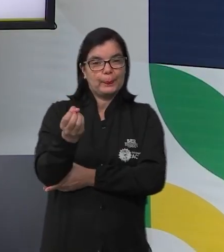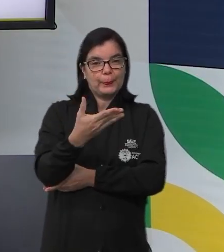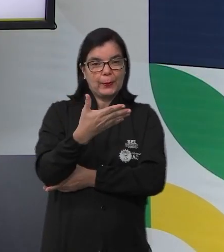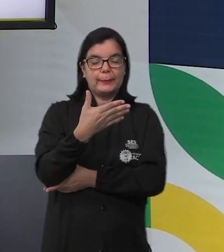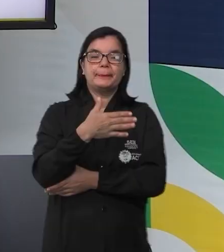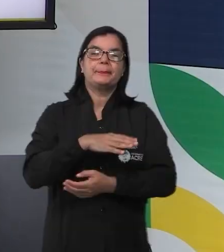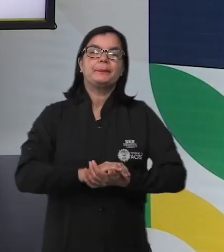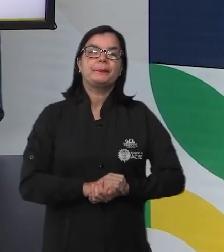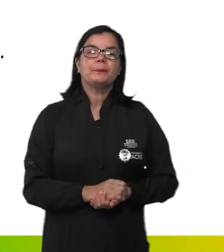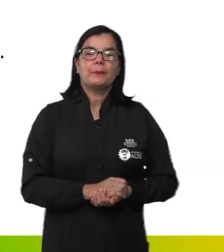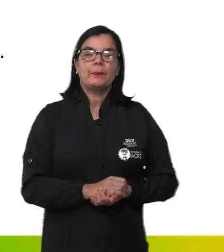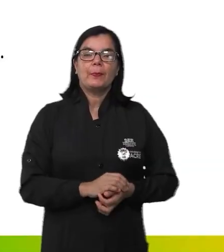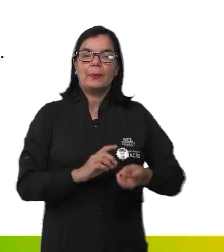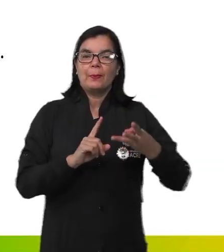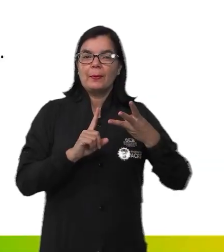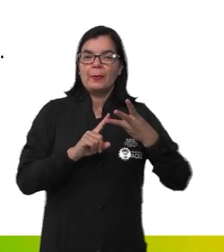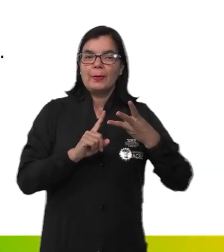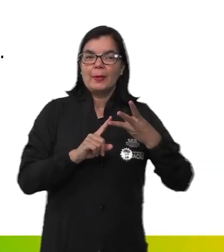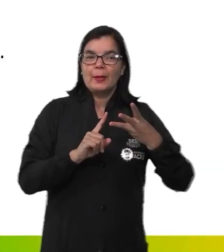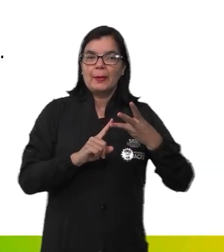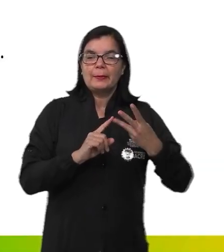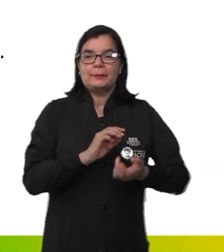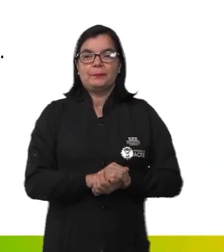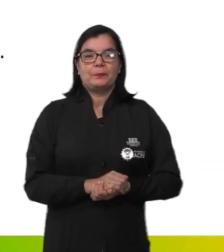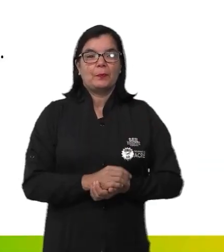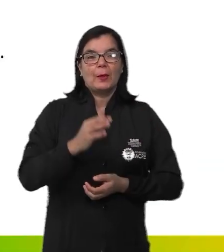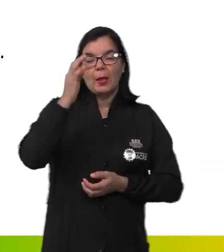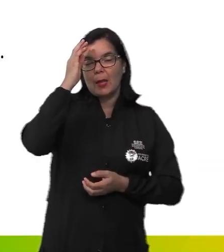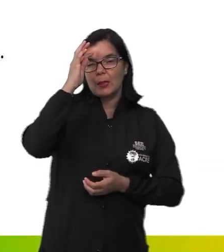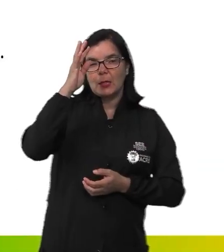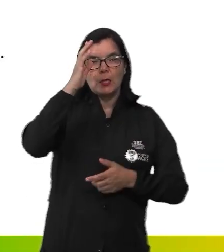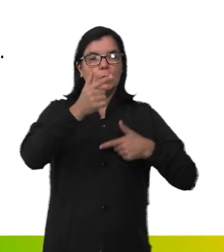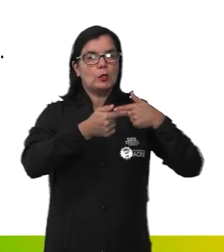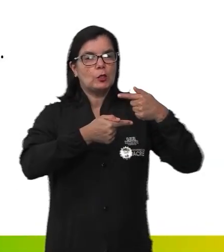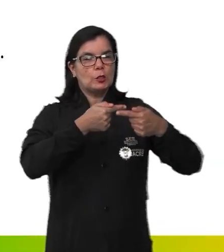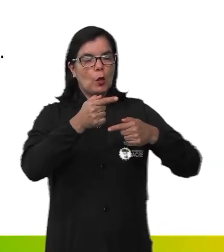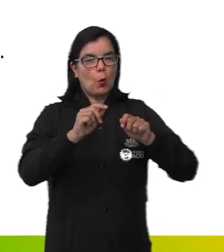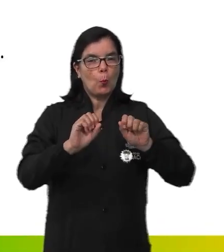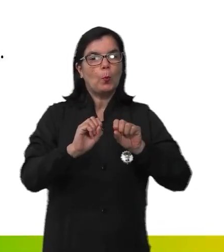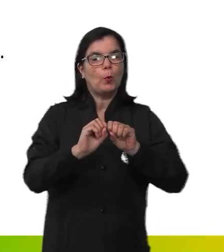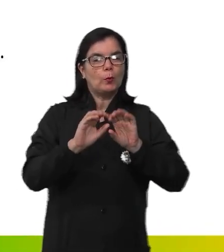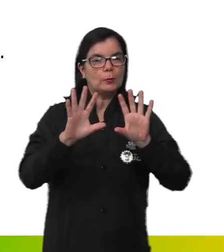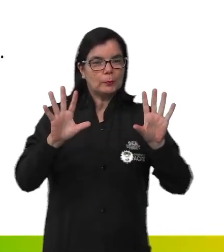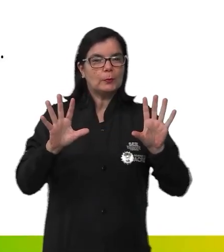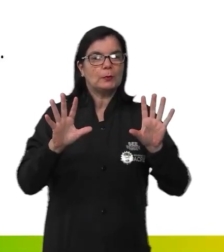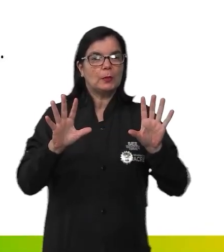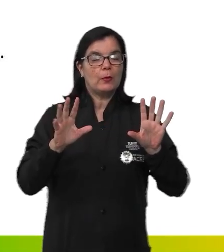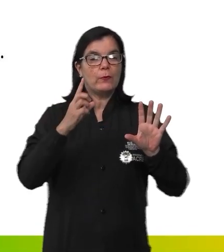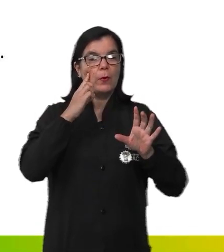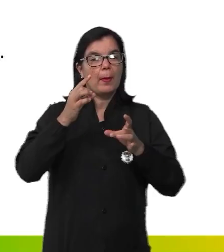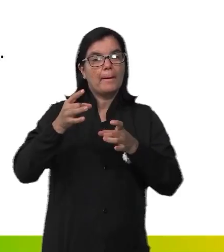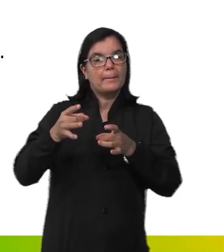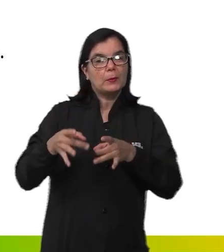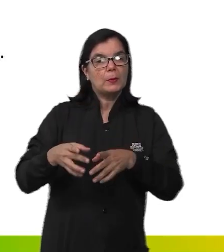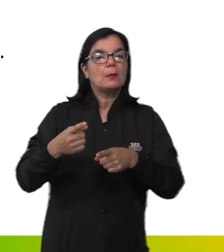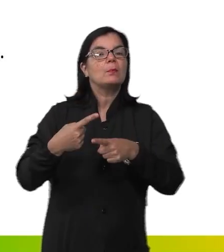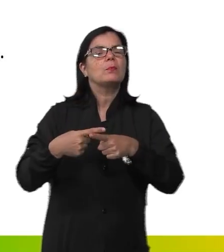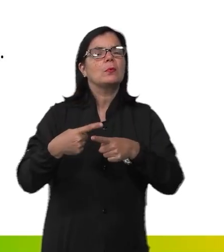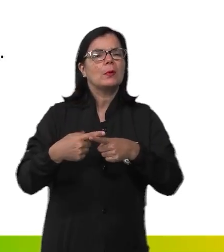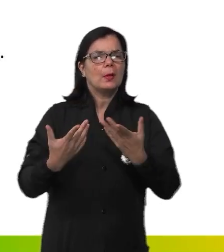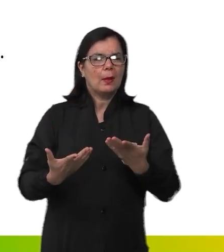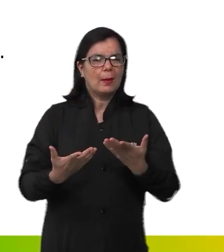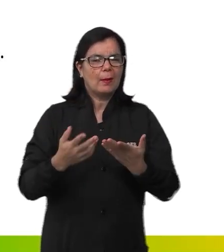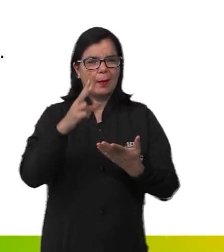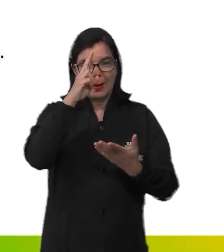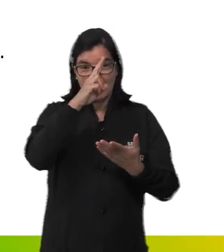tá ok? Vamos para a terceira questão? Olha só. A teoria da geração espontânea foi abandonada por